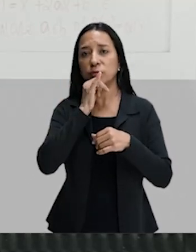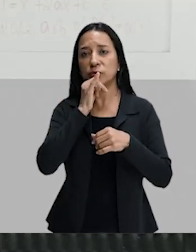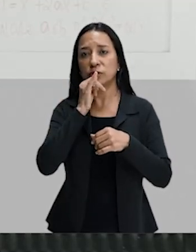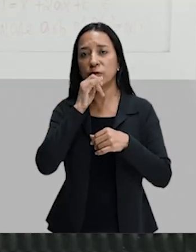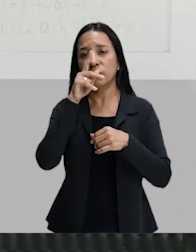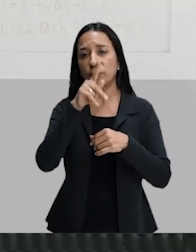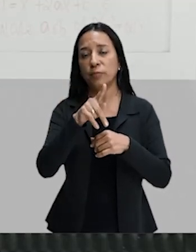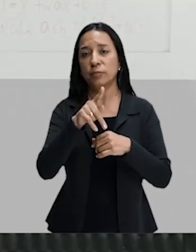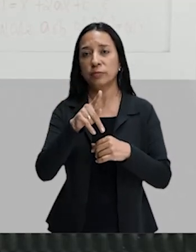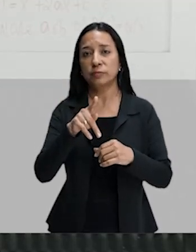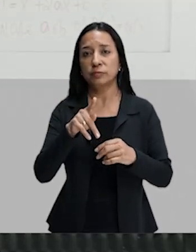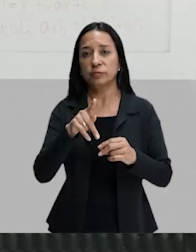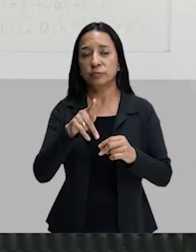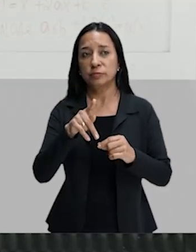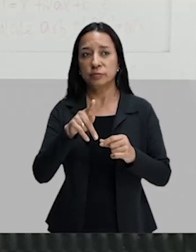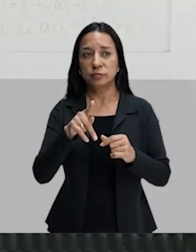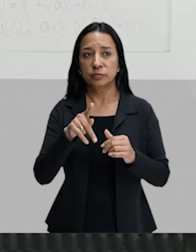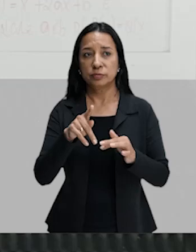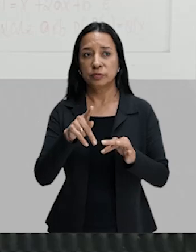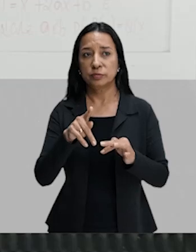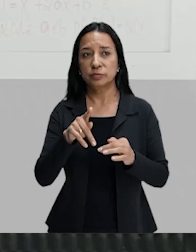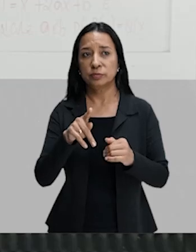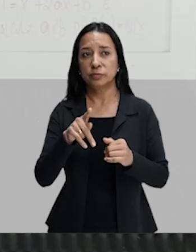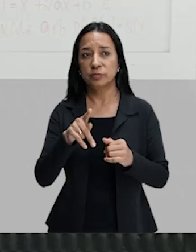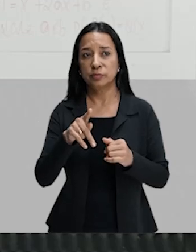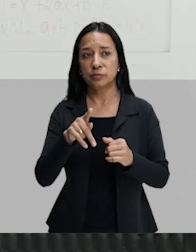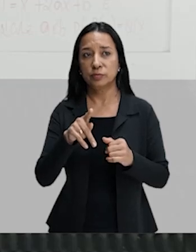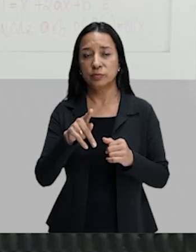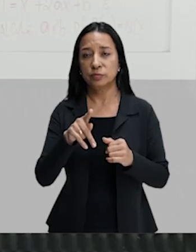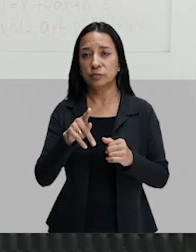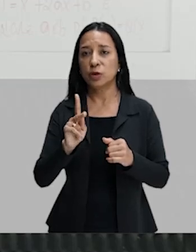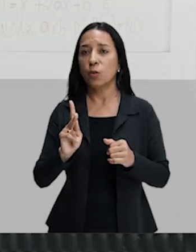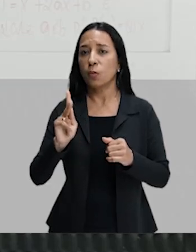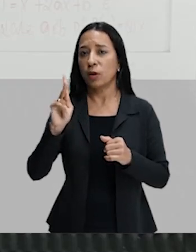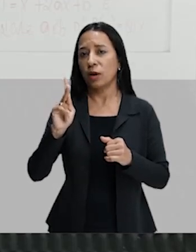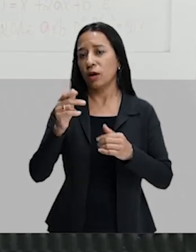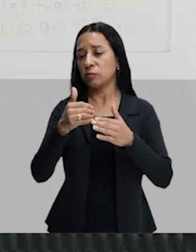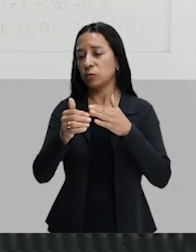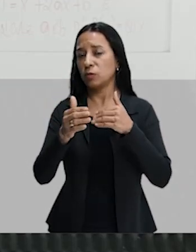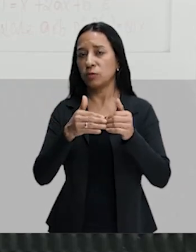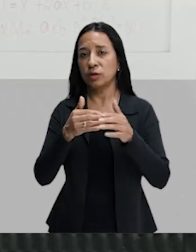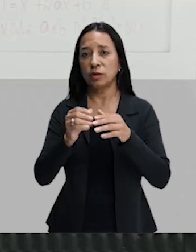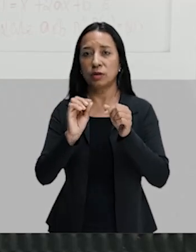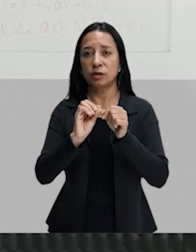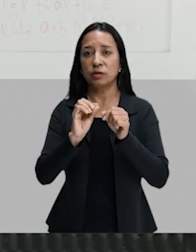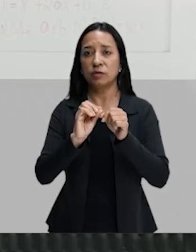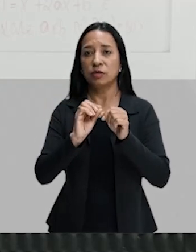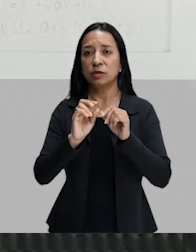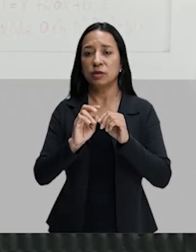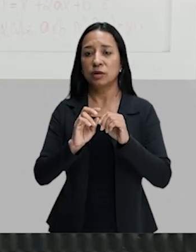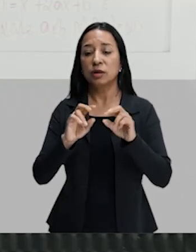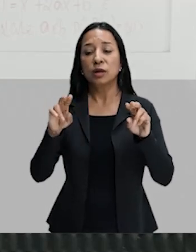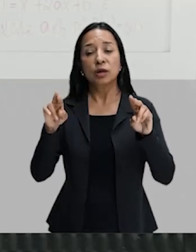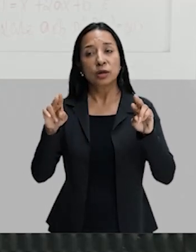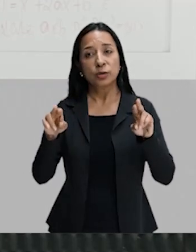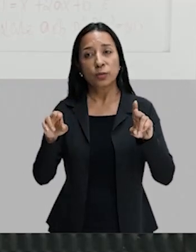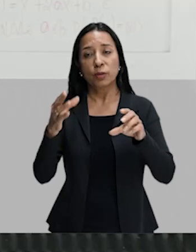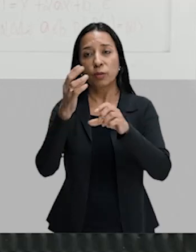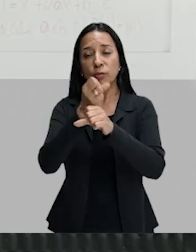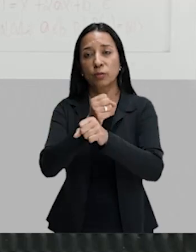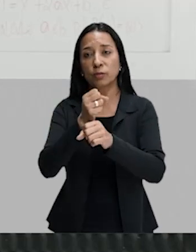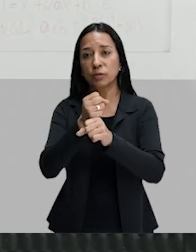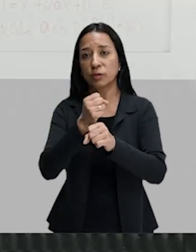P de 1K qualquer, e for fazer a mesma coisa, calcular